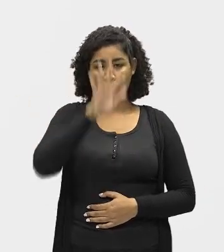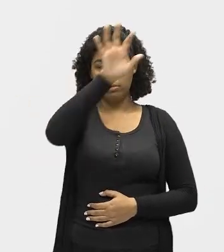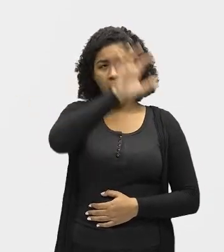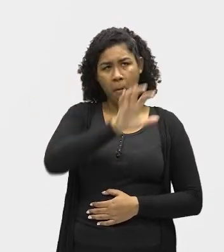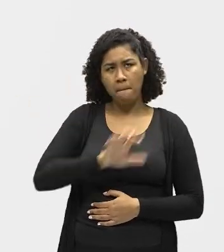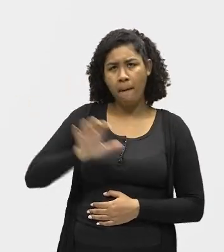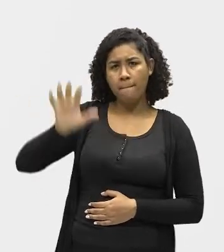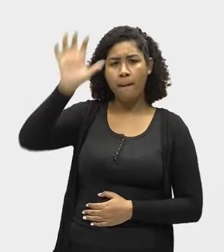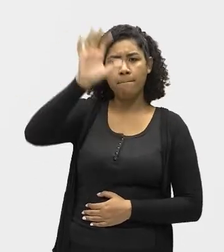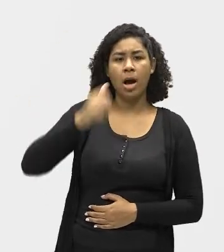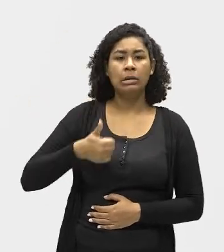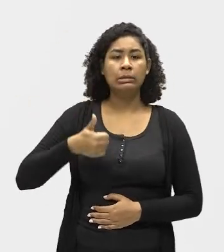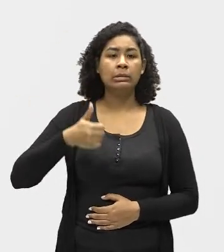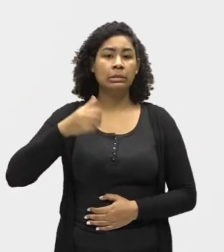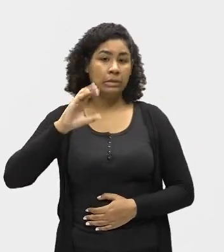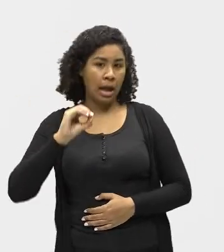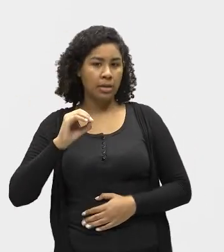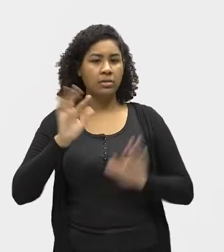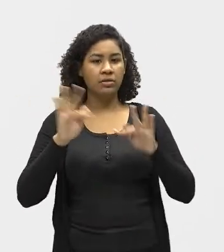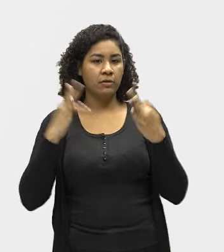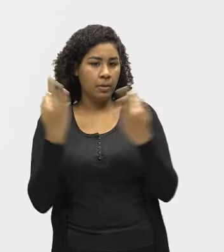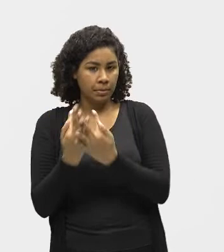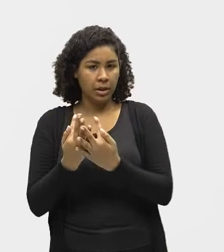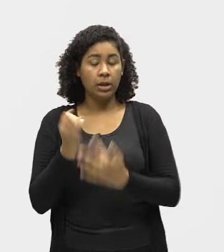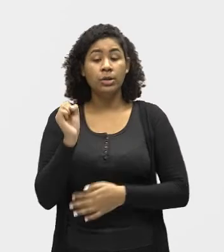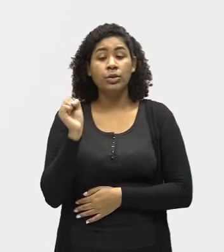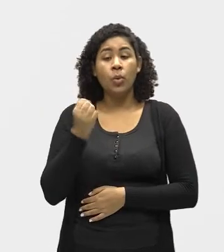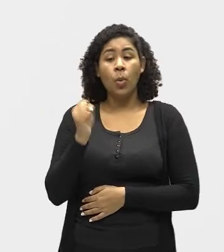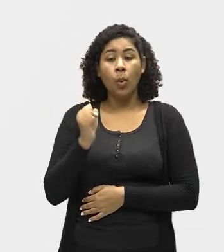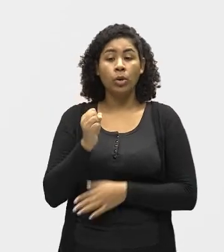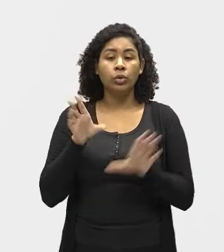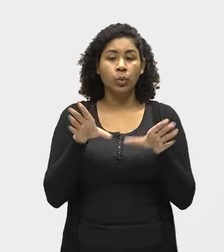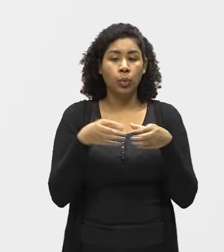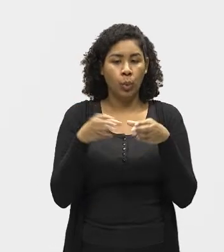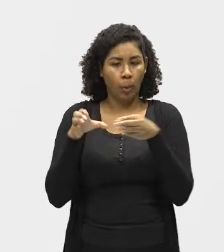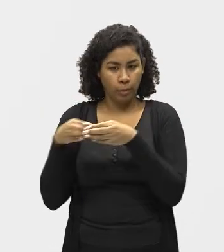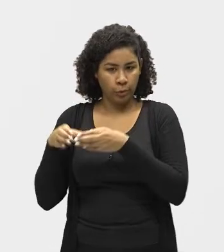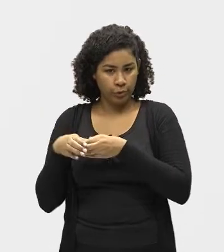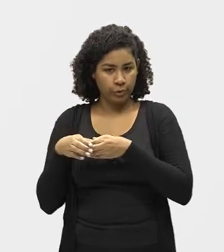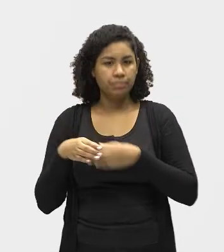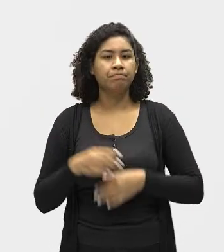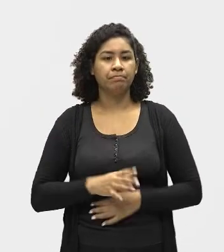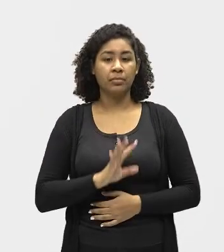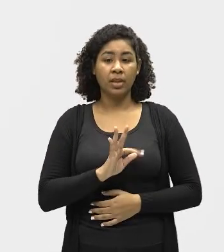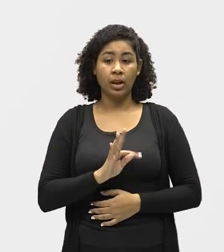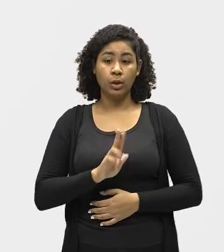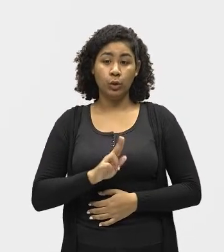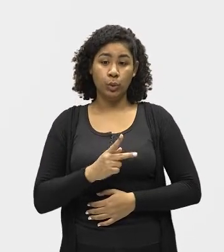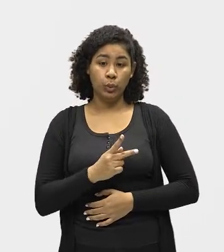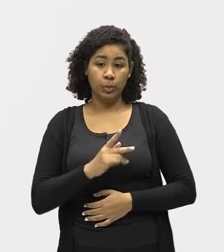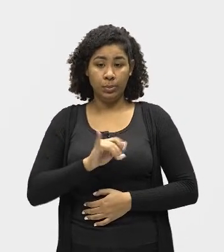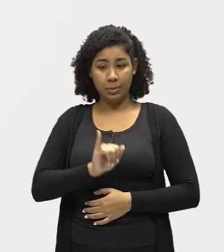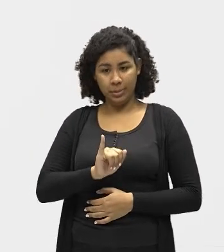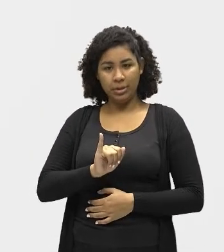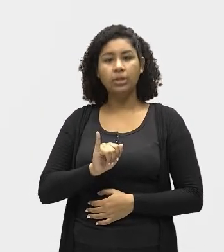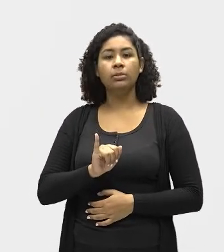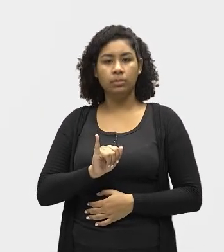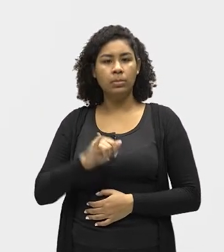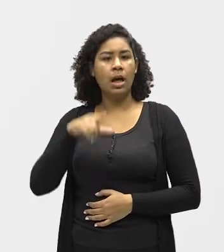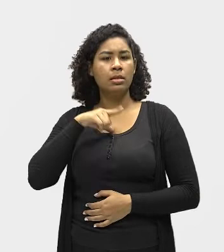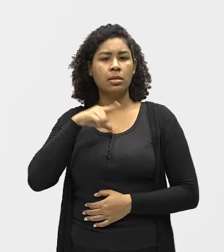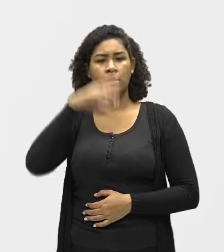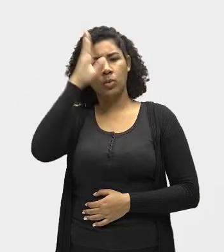em 8 grupos. Pode continuar a leitura. O Tupi é a língua que se encontra na maior parte do